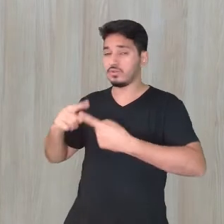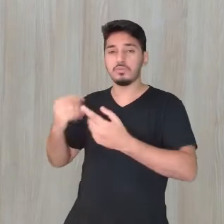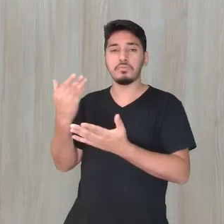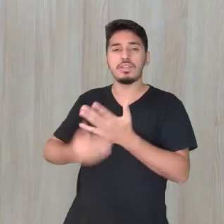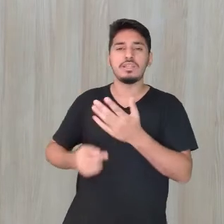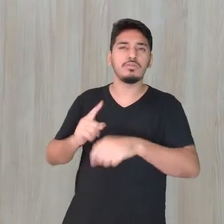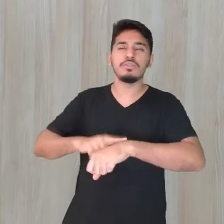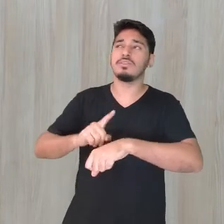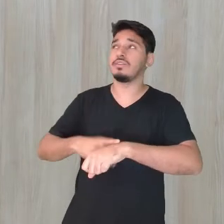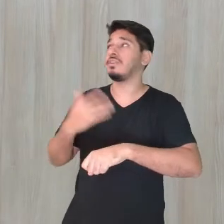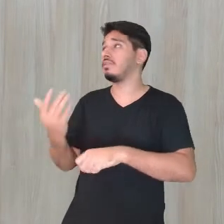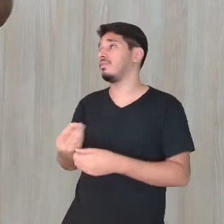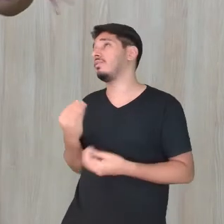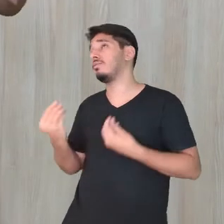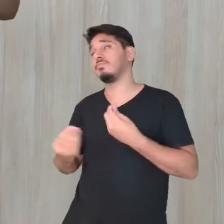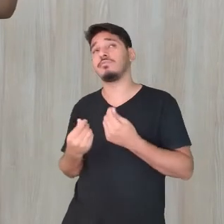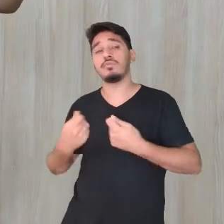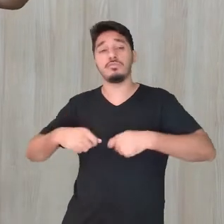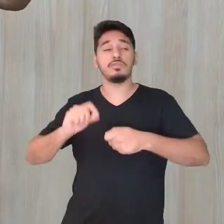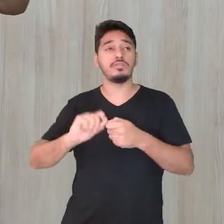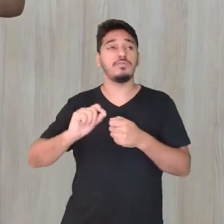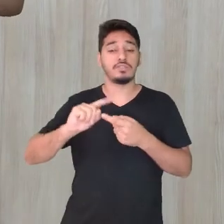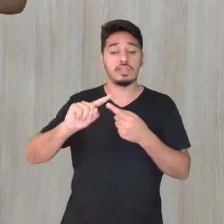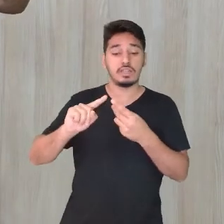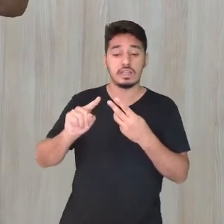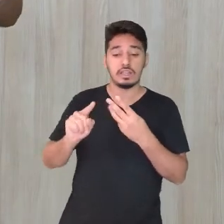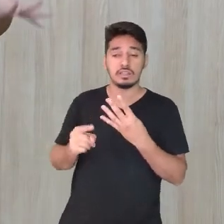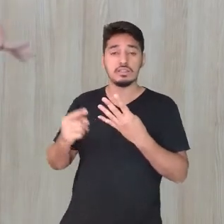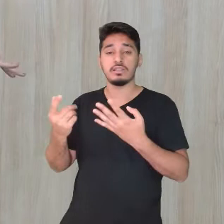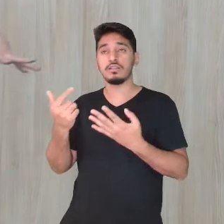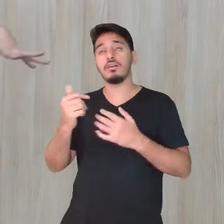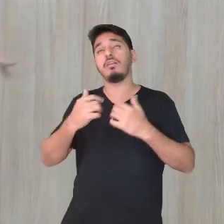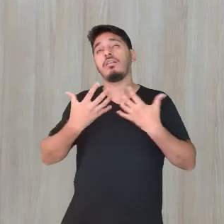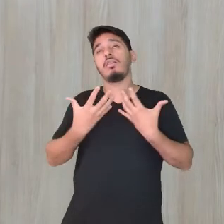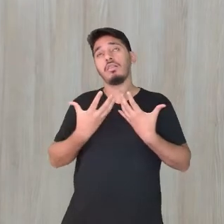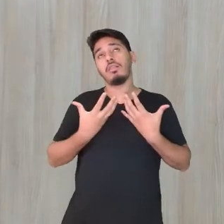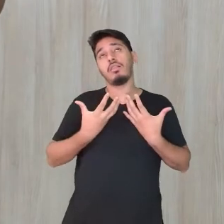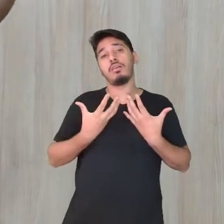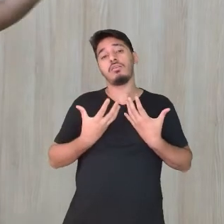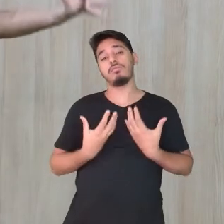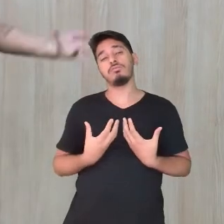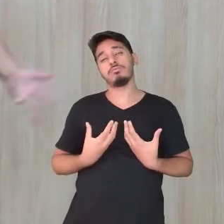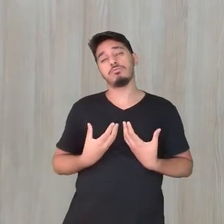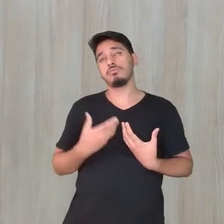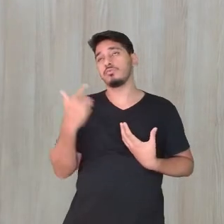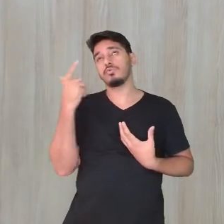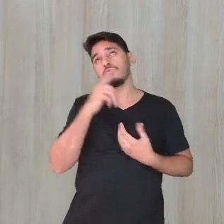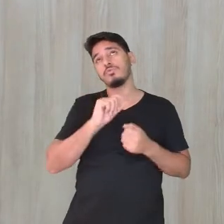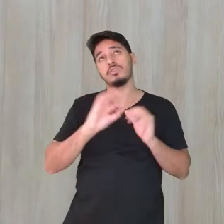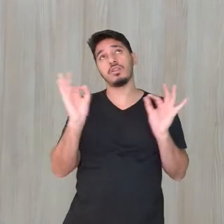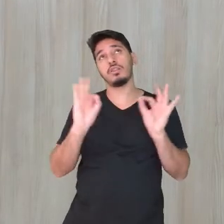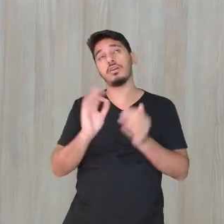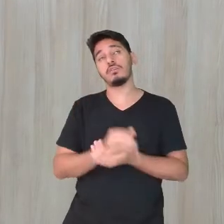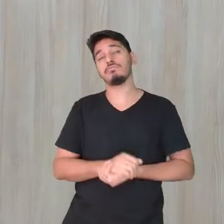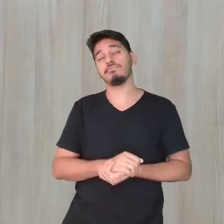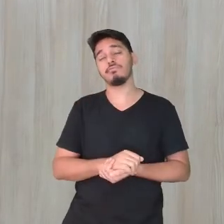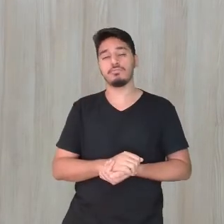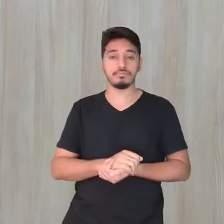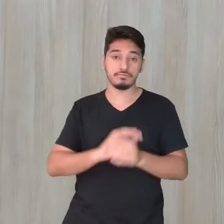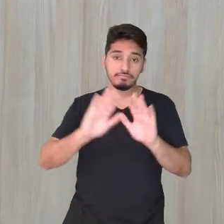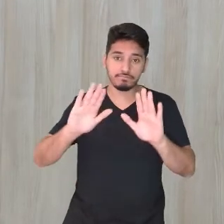perdendo tempo, de que a gente deveria estar fazendo 1000 coisas e estar cansado e não conseguir fazer nada.